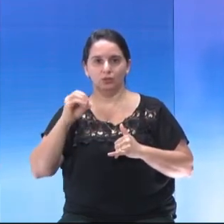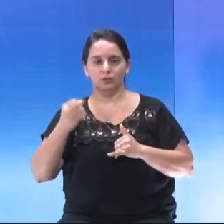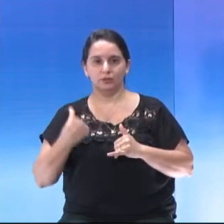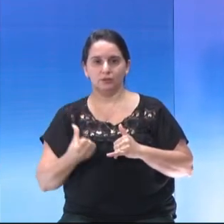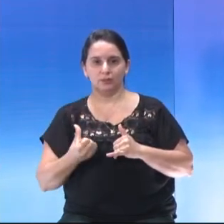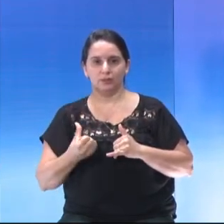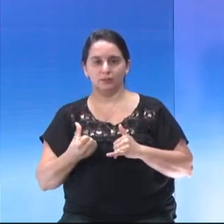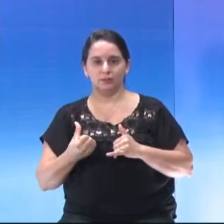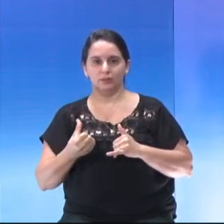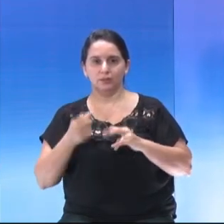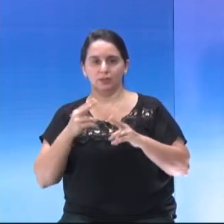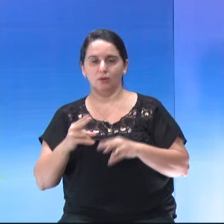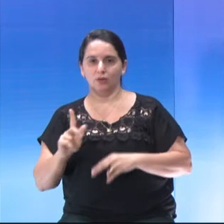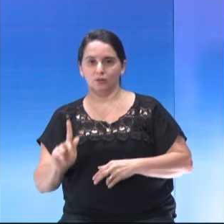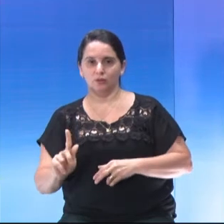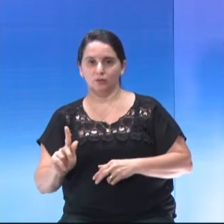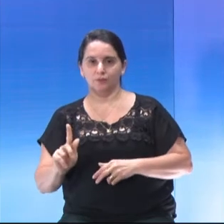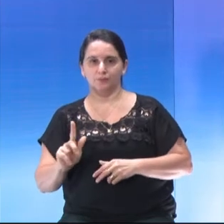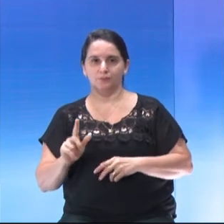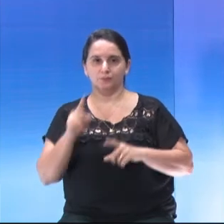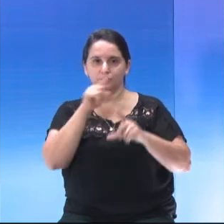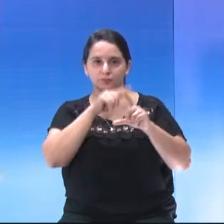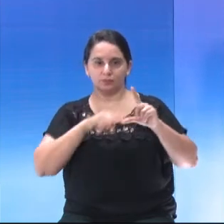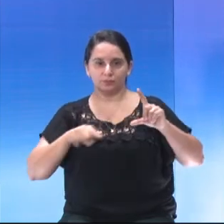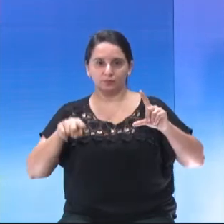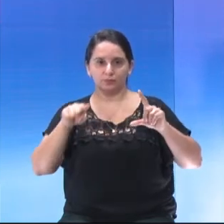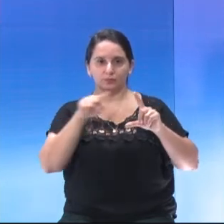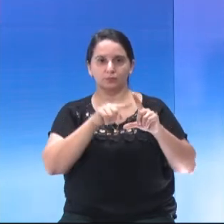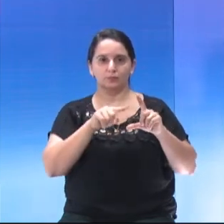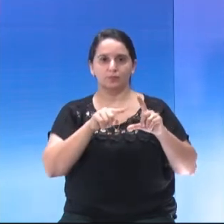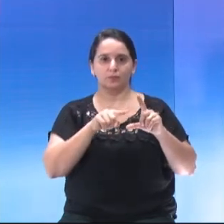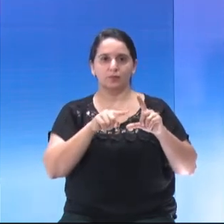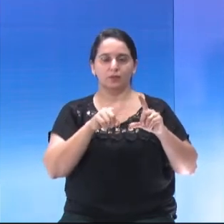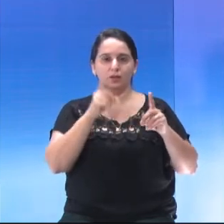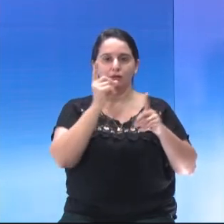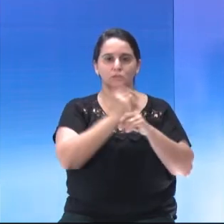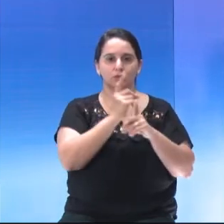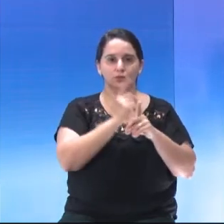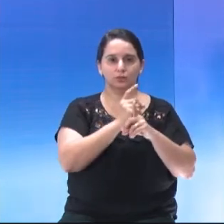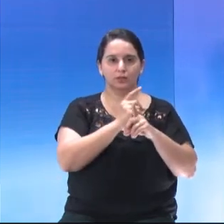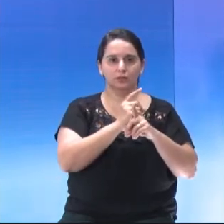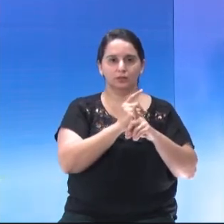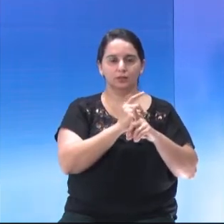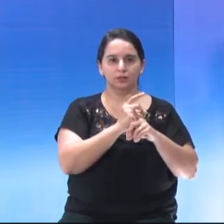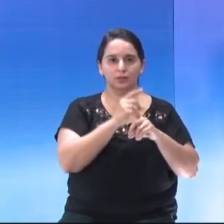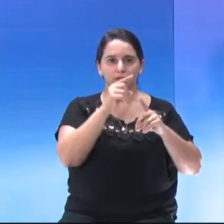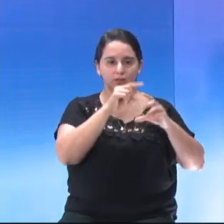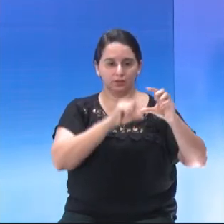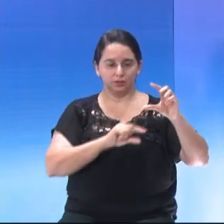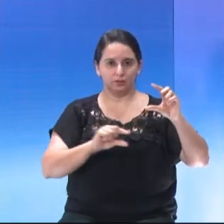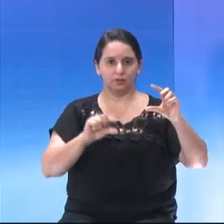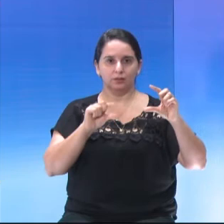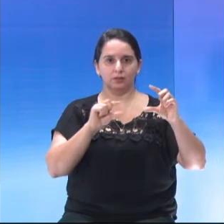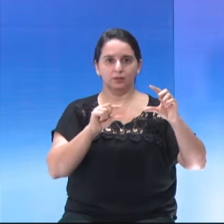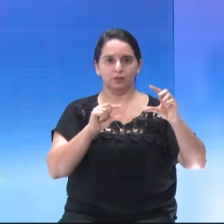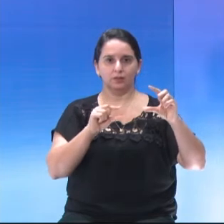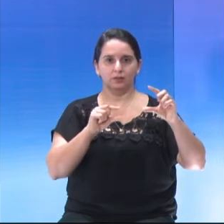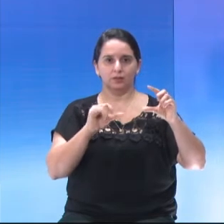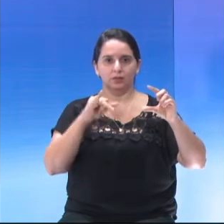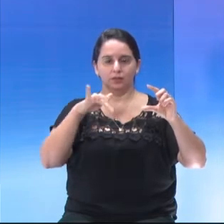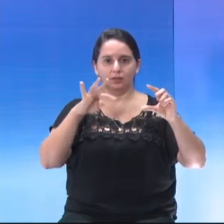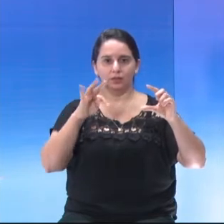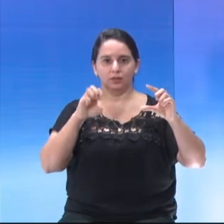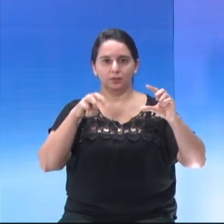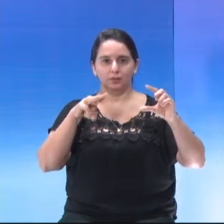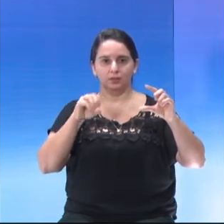C6H12O6, que é a nossa glicose. Ela está aqui nos reagentes. Eu localizo elas aqui na equação